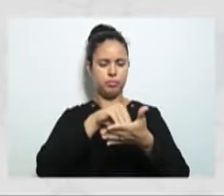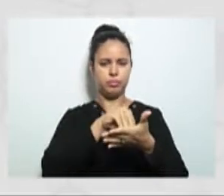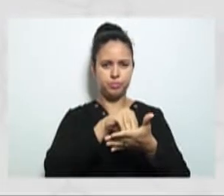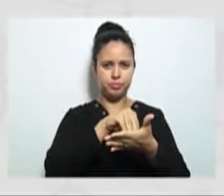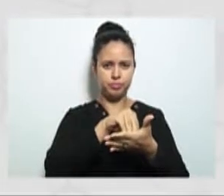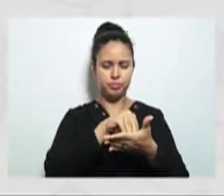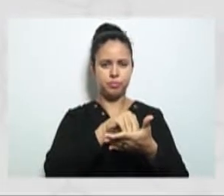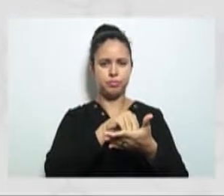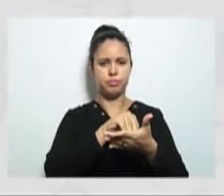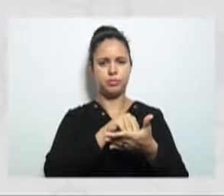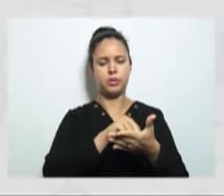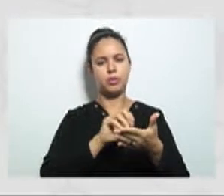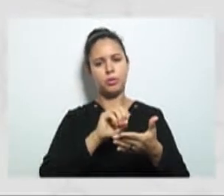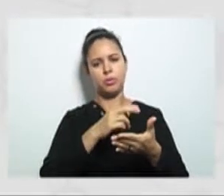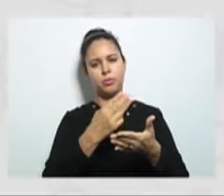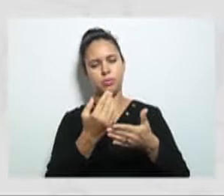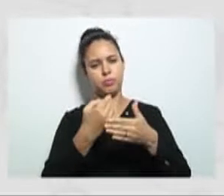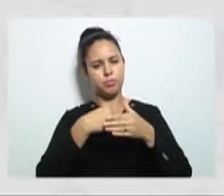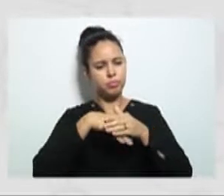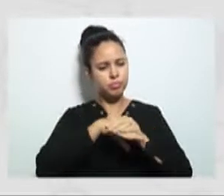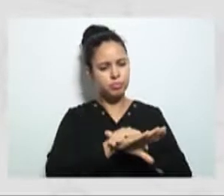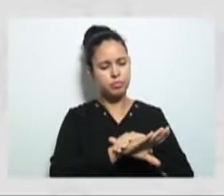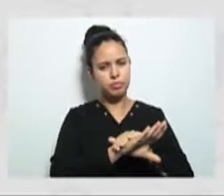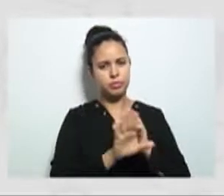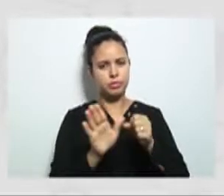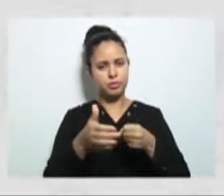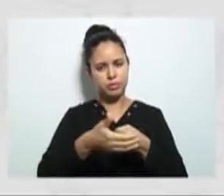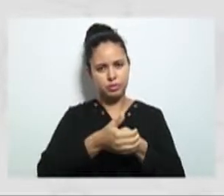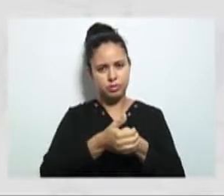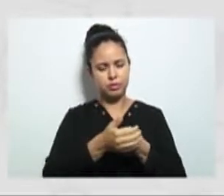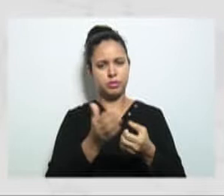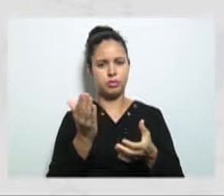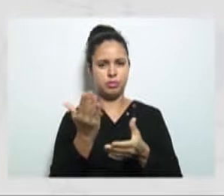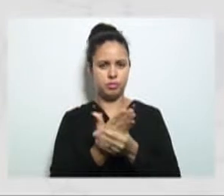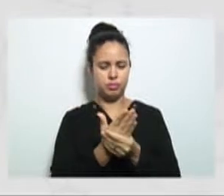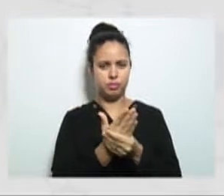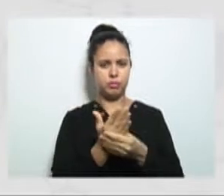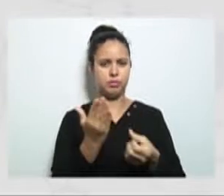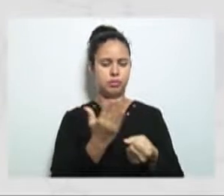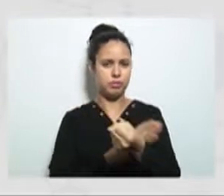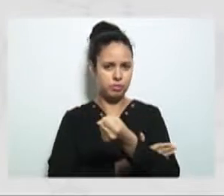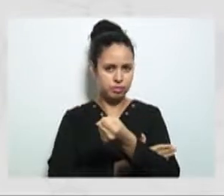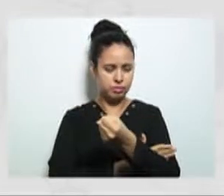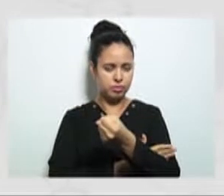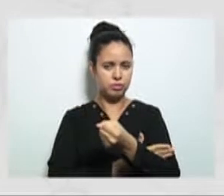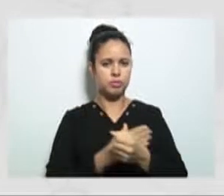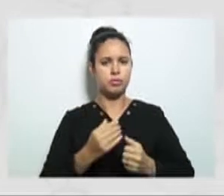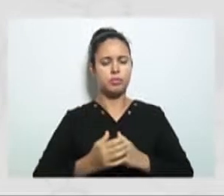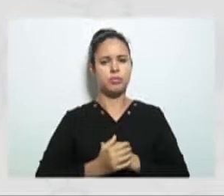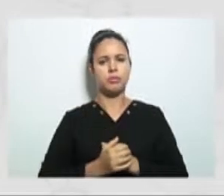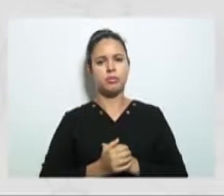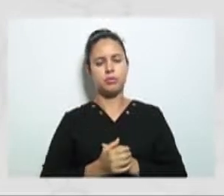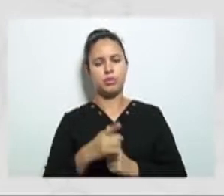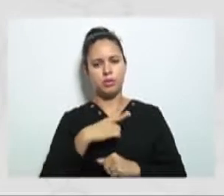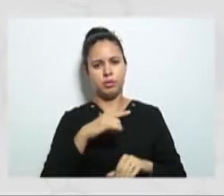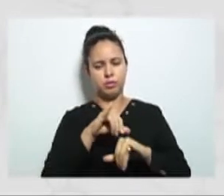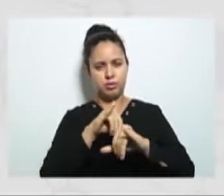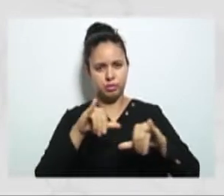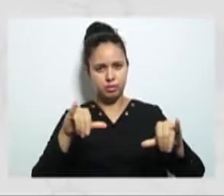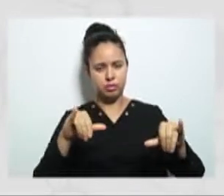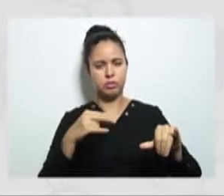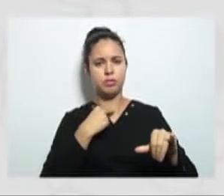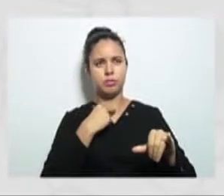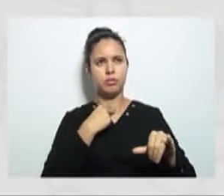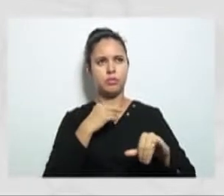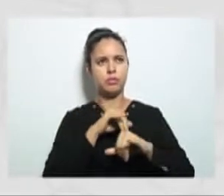dele, ocultar pastas e arquivos, tá? O que é ocultar? Esconder, beleza? Você tem alguma informação que não pode